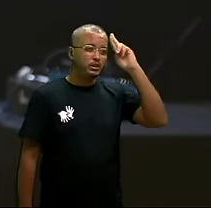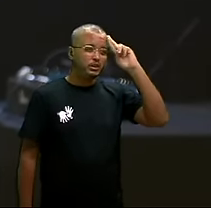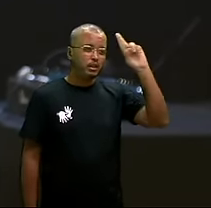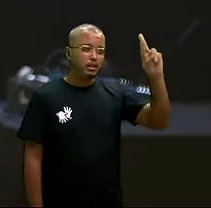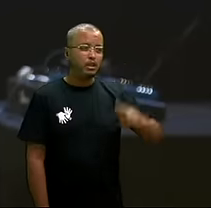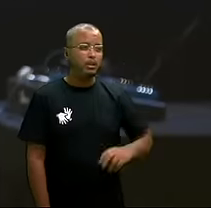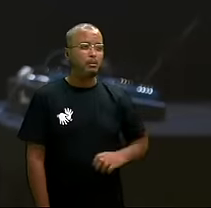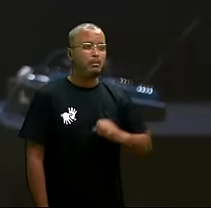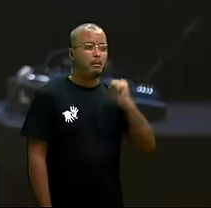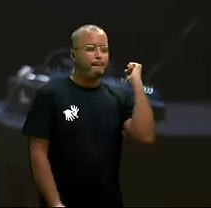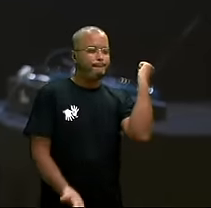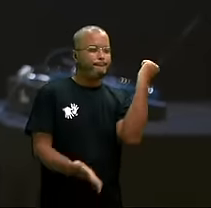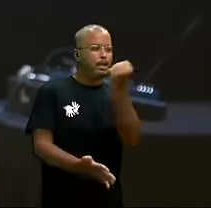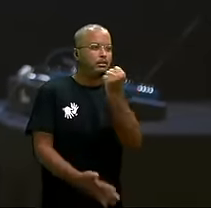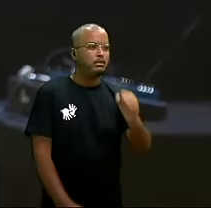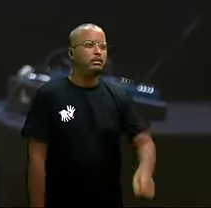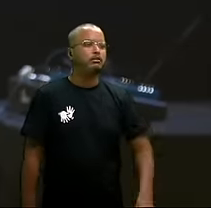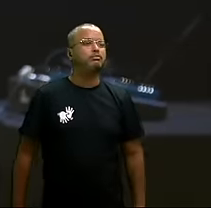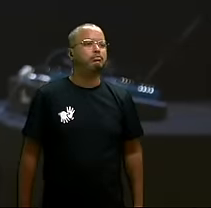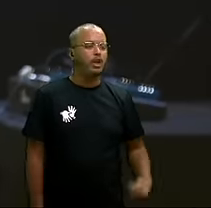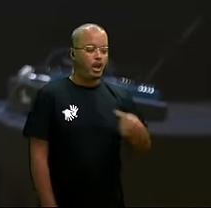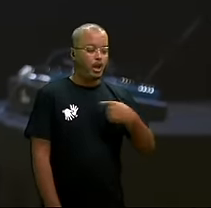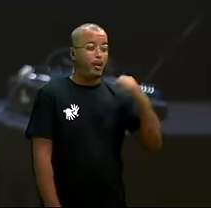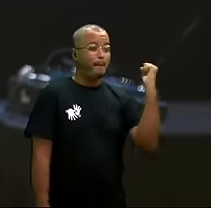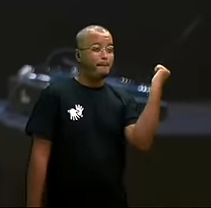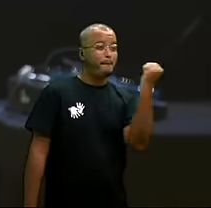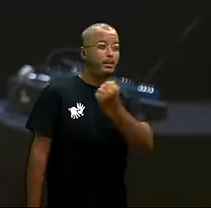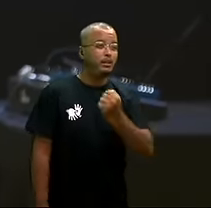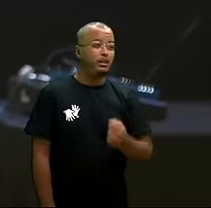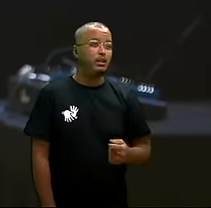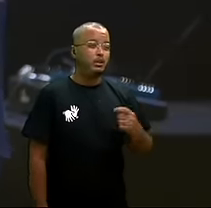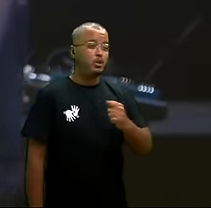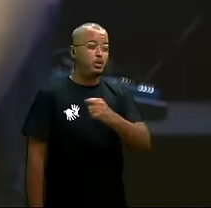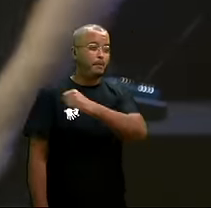mãos. Eu te matarei e cortarei a tua cabeça.